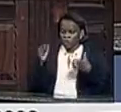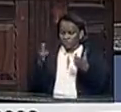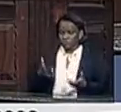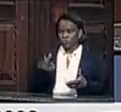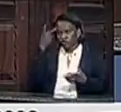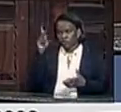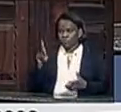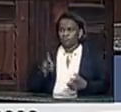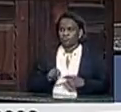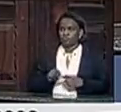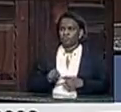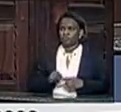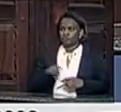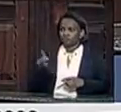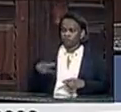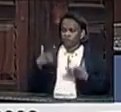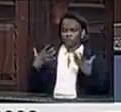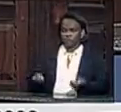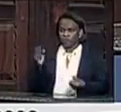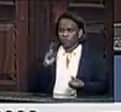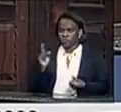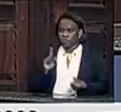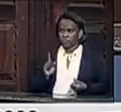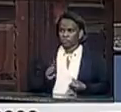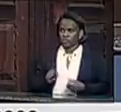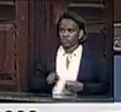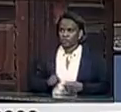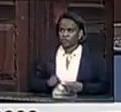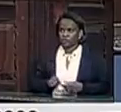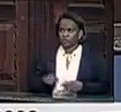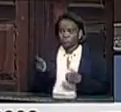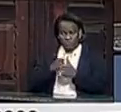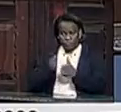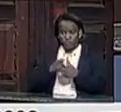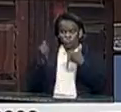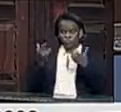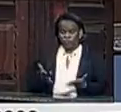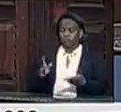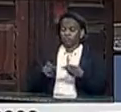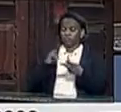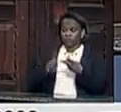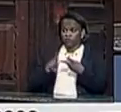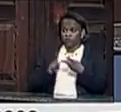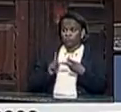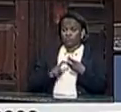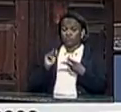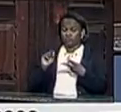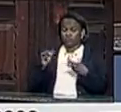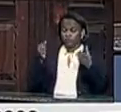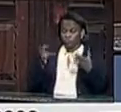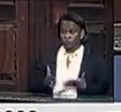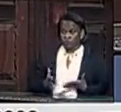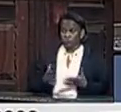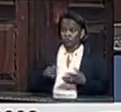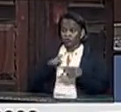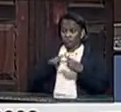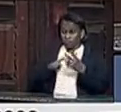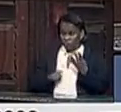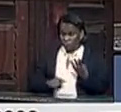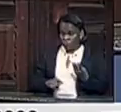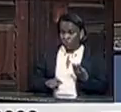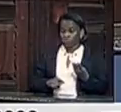matéria. Nós votaremos contra essa matéria. Esse é o primeiro ponto. O segundo ponto, eu quero chamar a atenção para 3